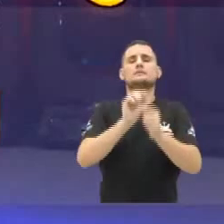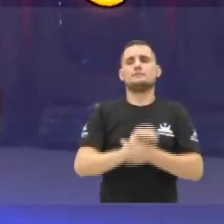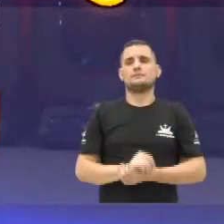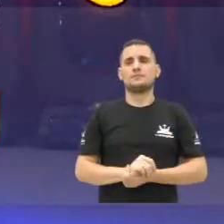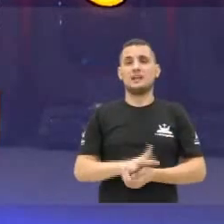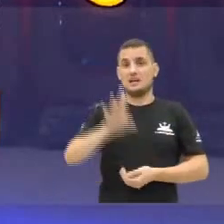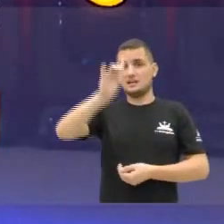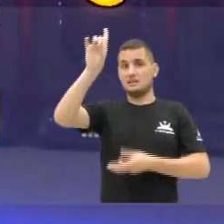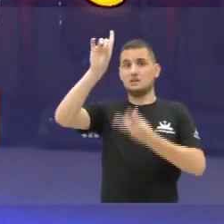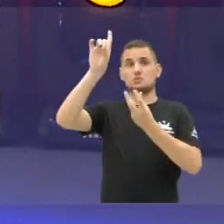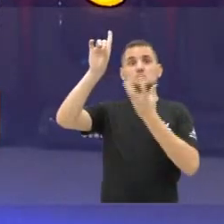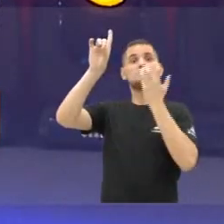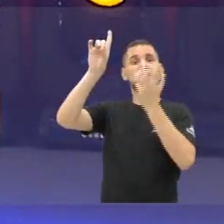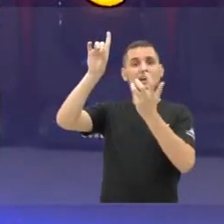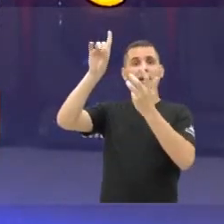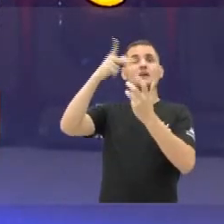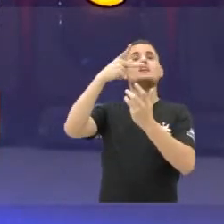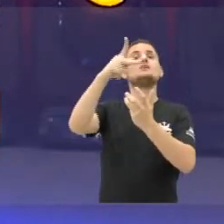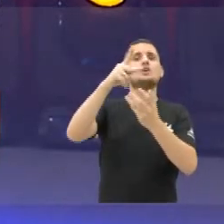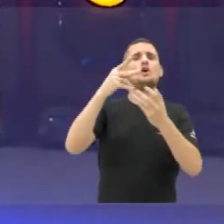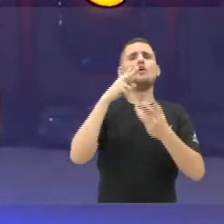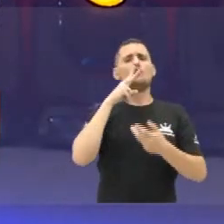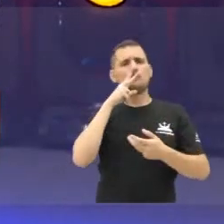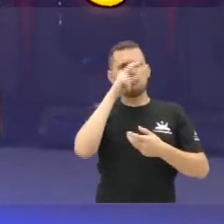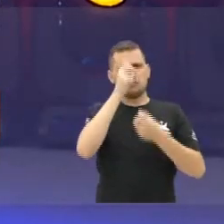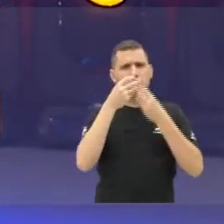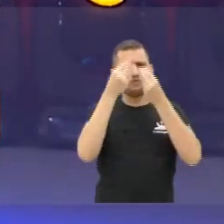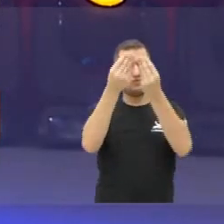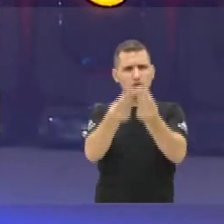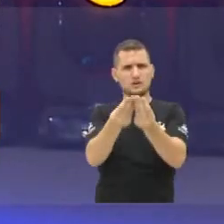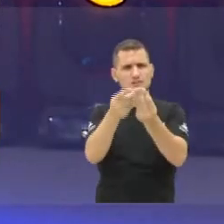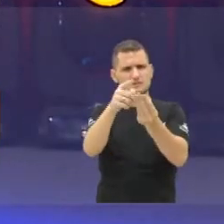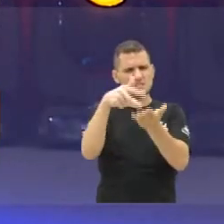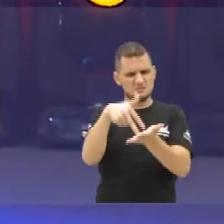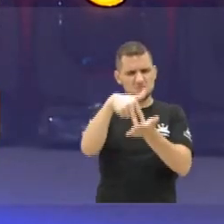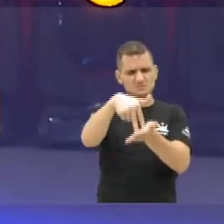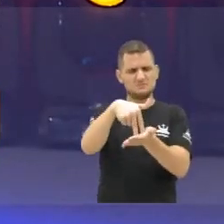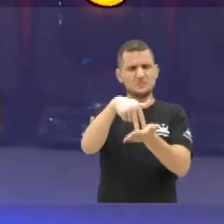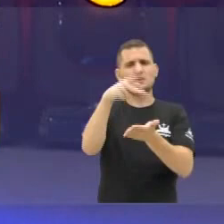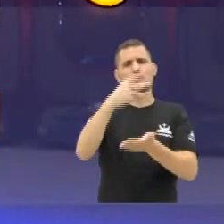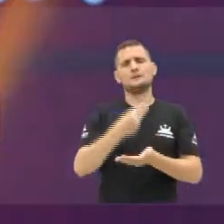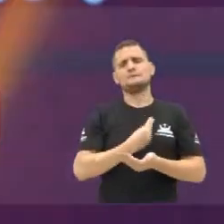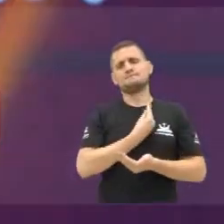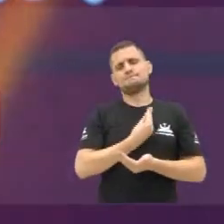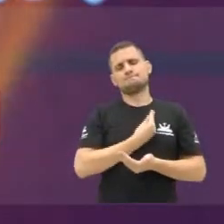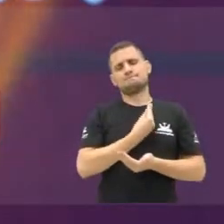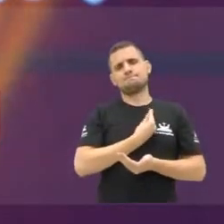Deus quer te dar força para você se reerguer, para você reconstruir sua vida.